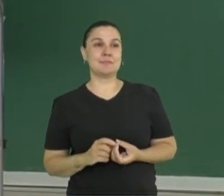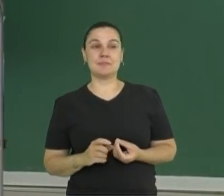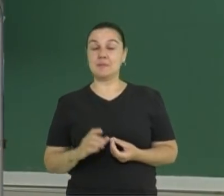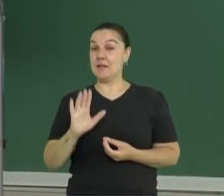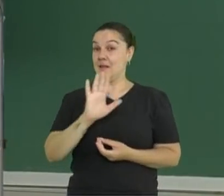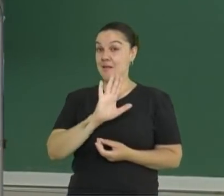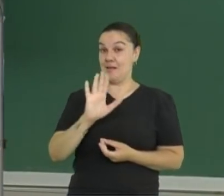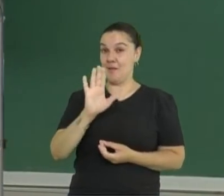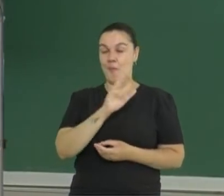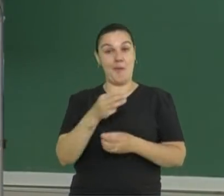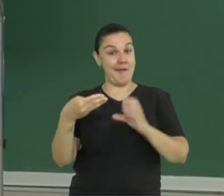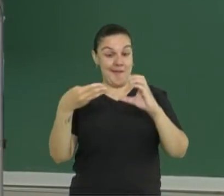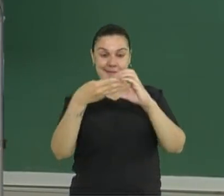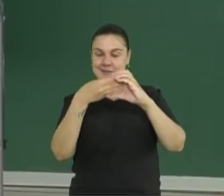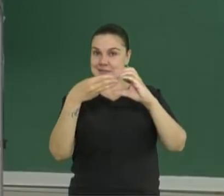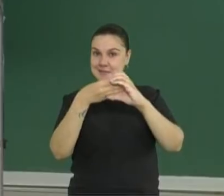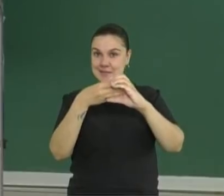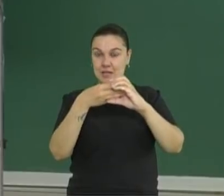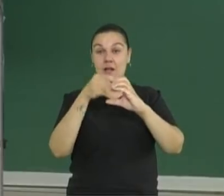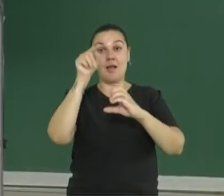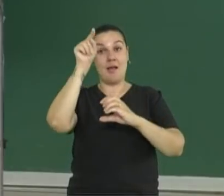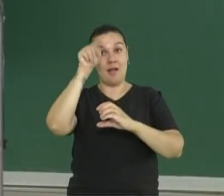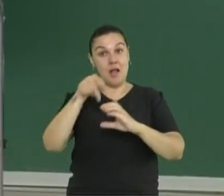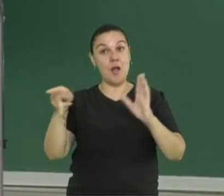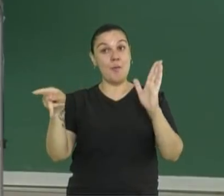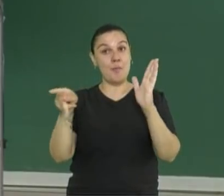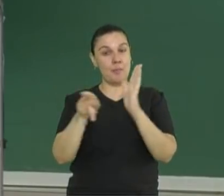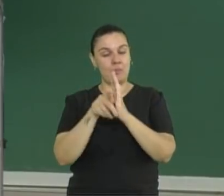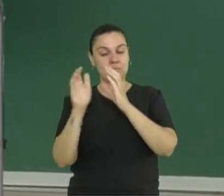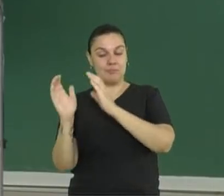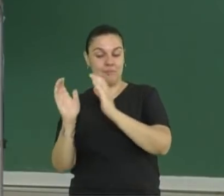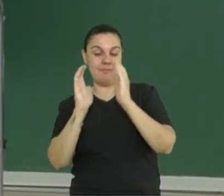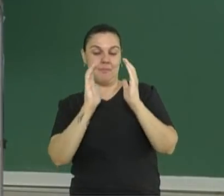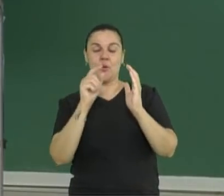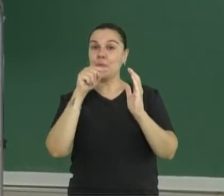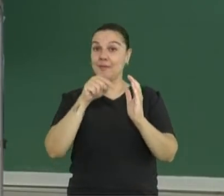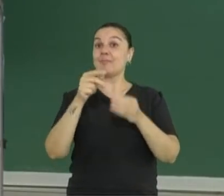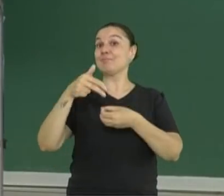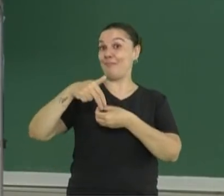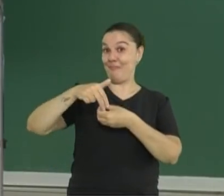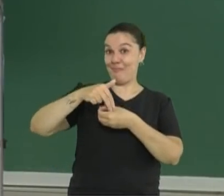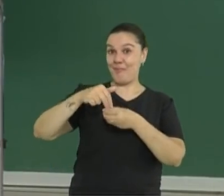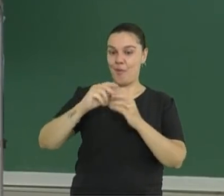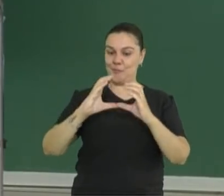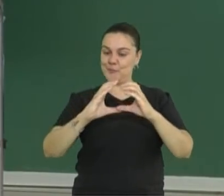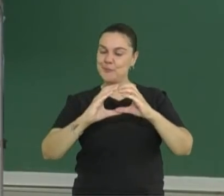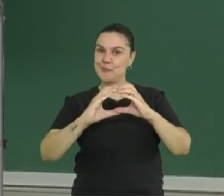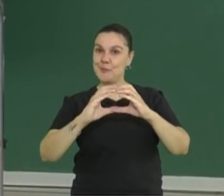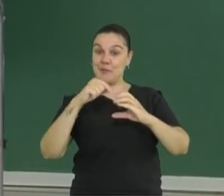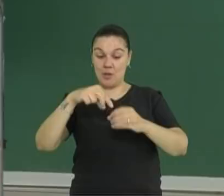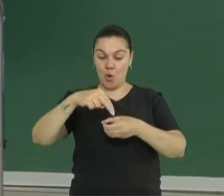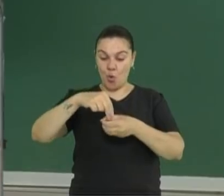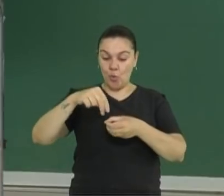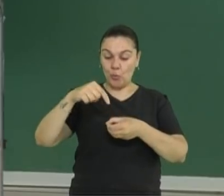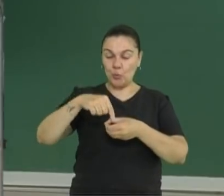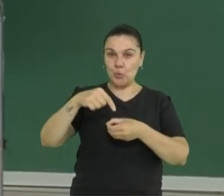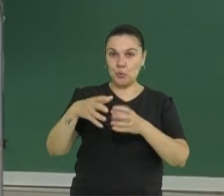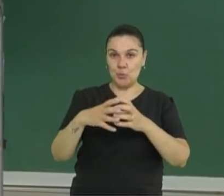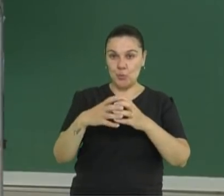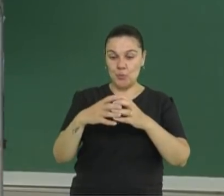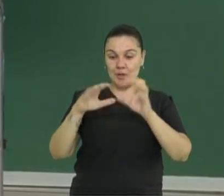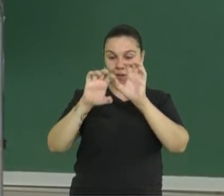Não é a célula, é uma parte da célula, é o núcleo. Então, o núcleo é formado por